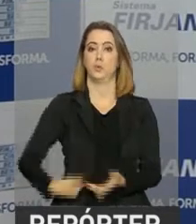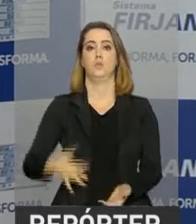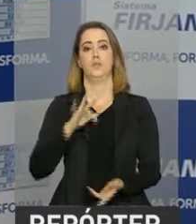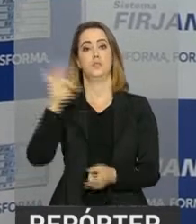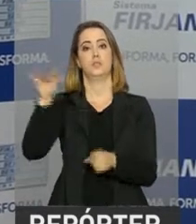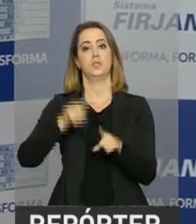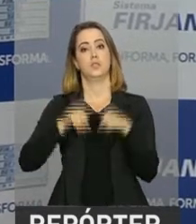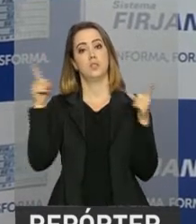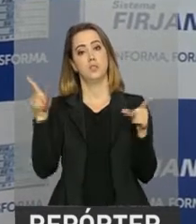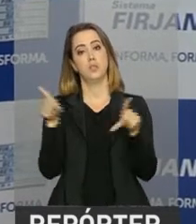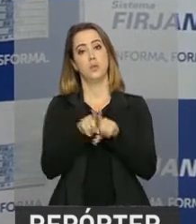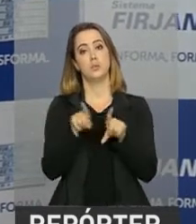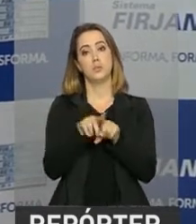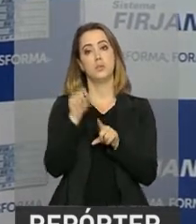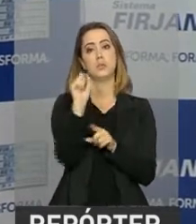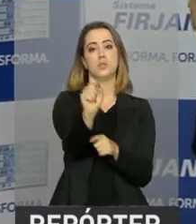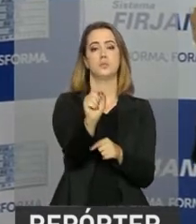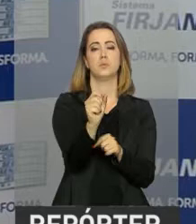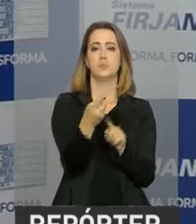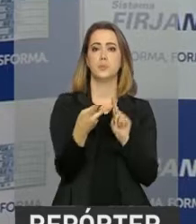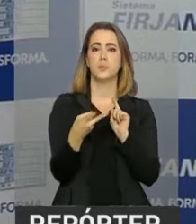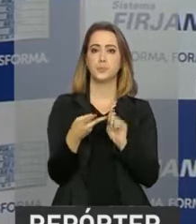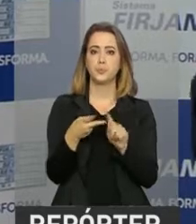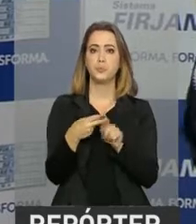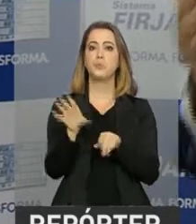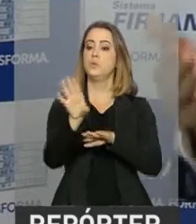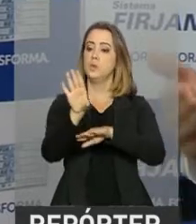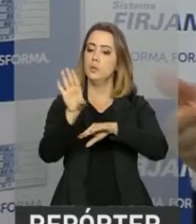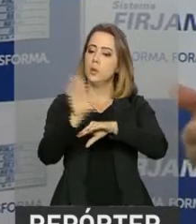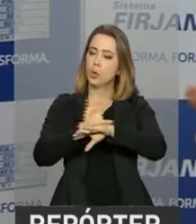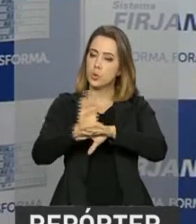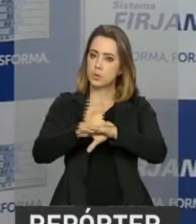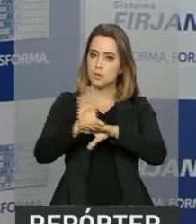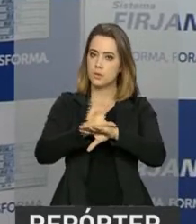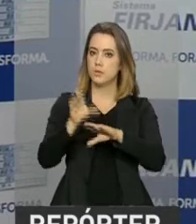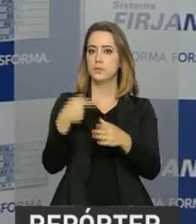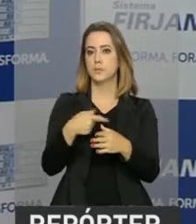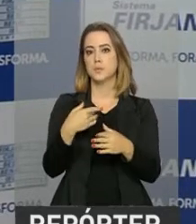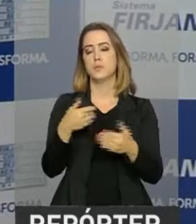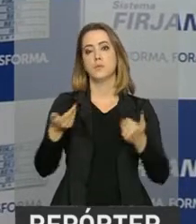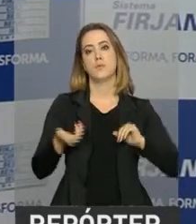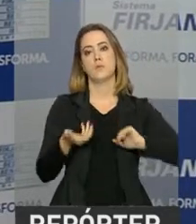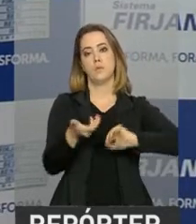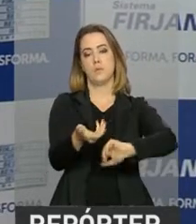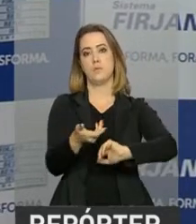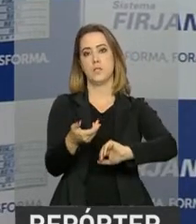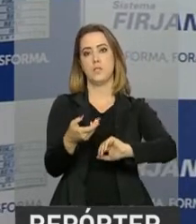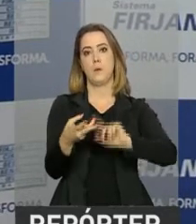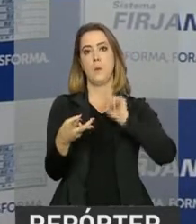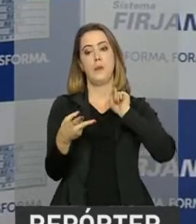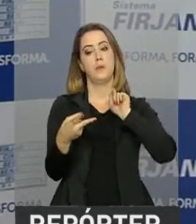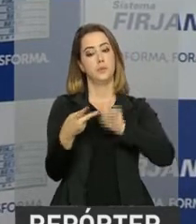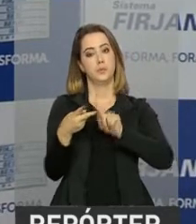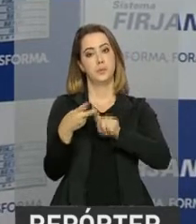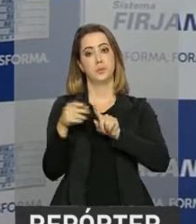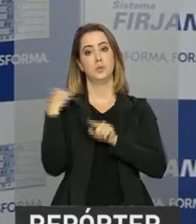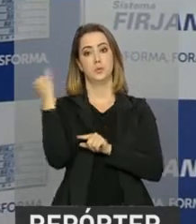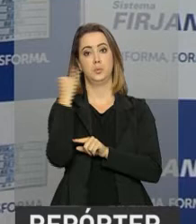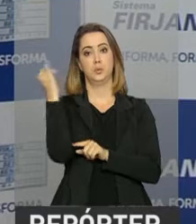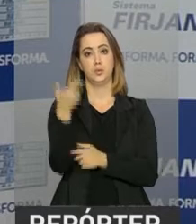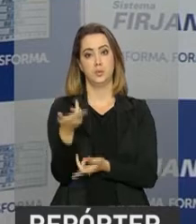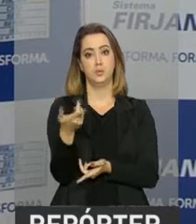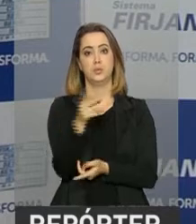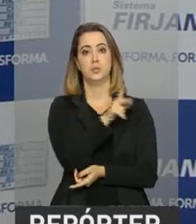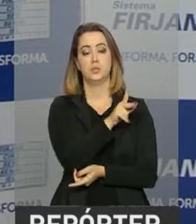também de ordem constitucional e do congresso e segundo que é muito importante que o presidente